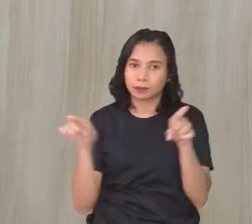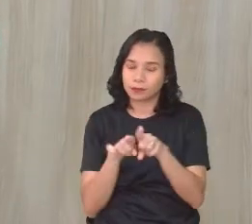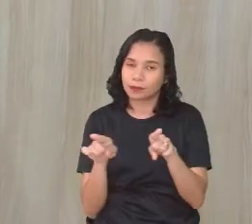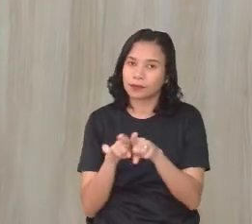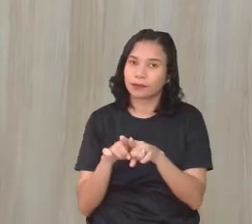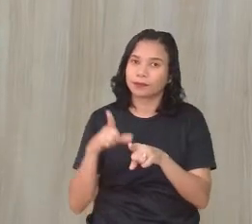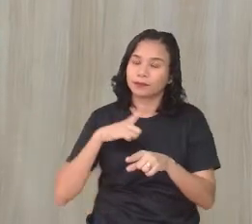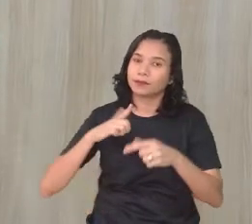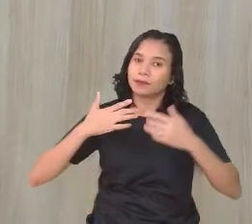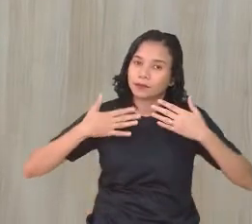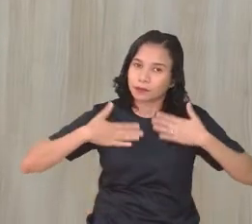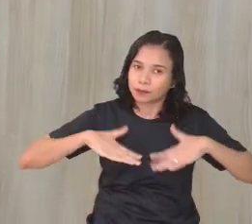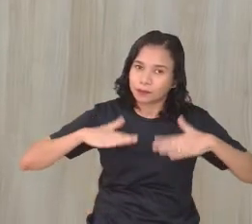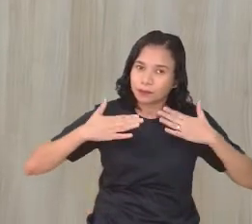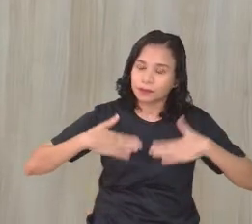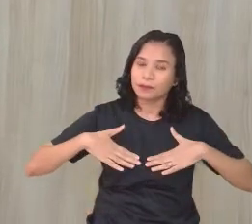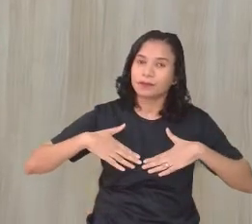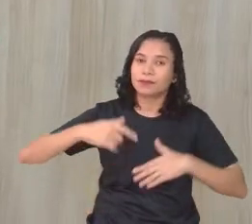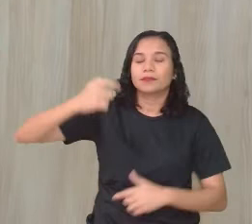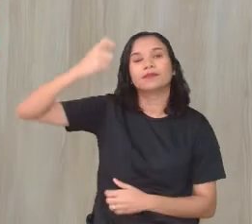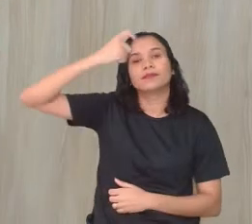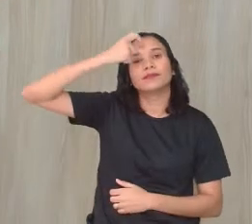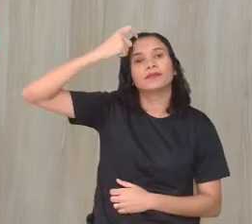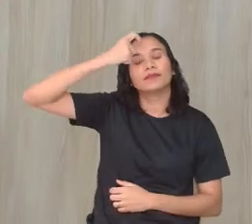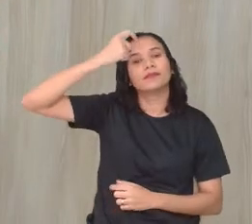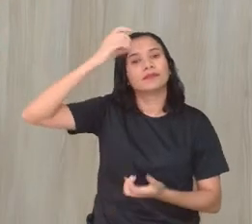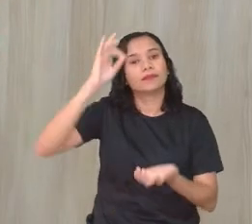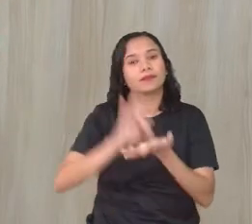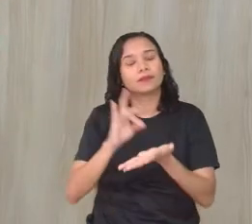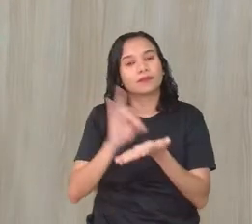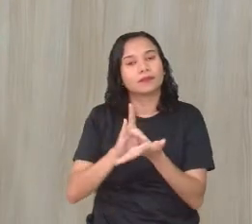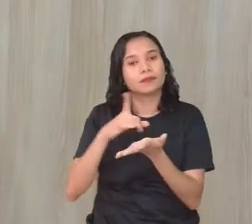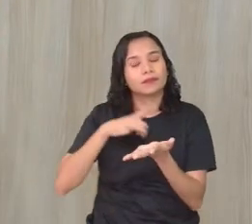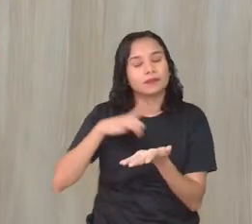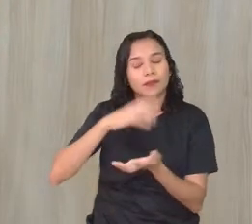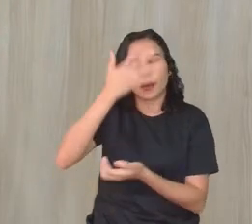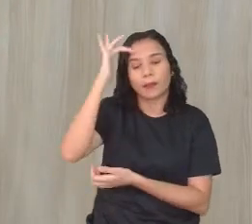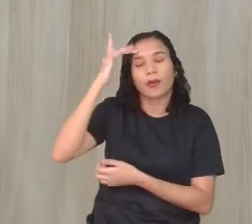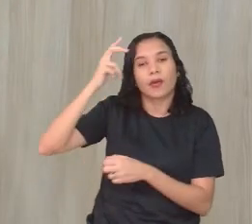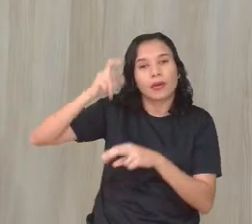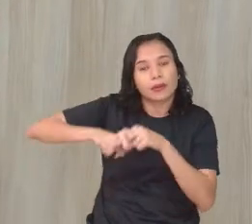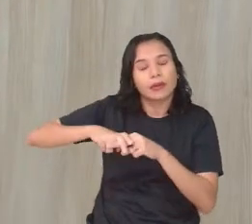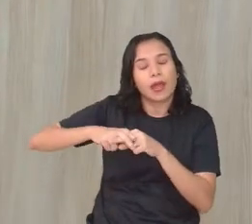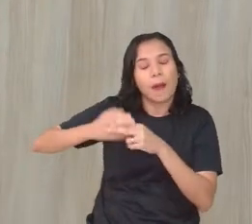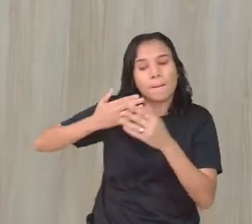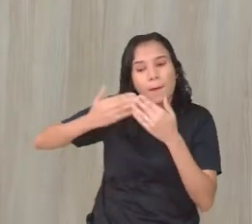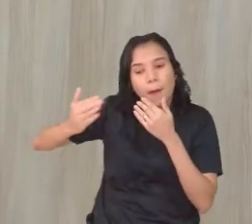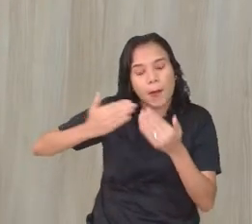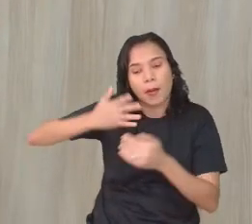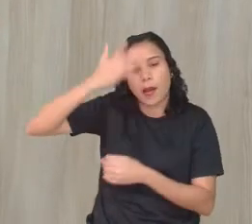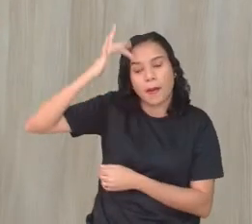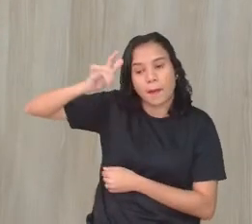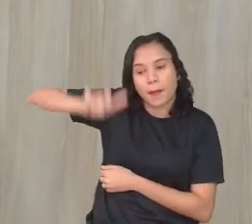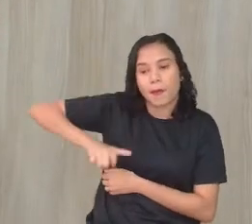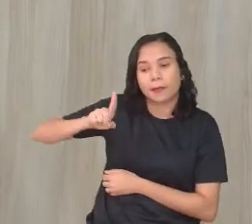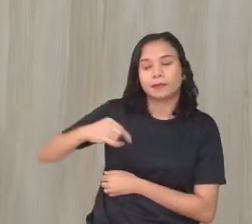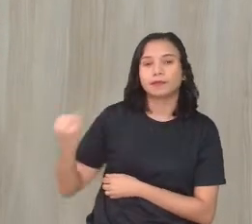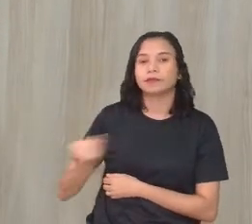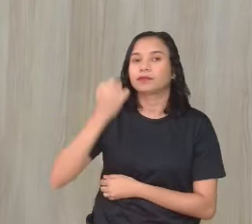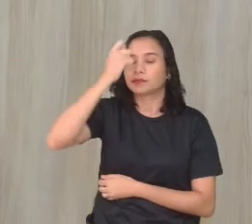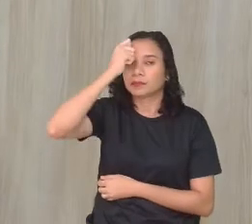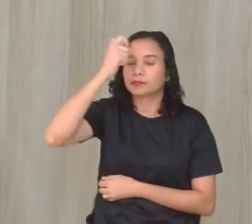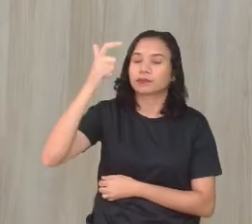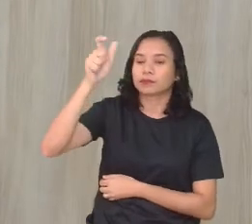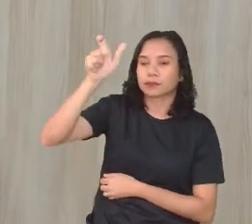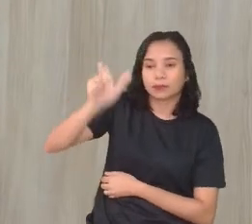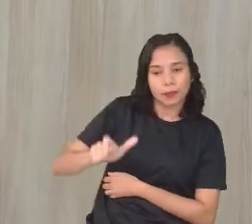nos tranquilizar, não é, com essa consciência. A escuta do outro é importante. A ideia que o outro